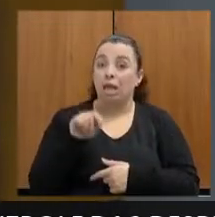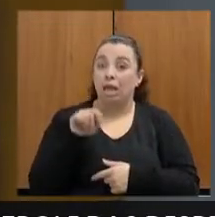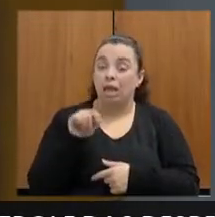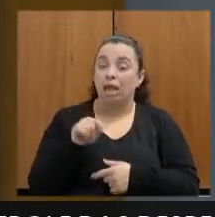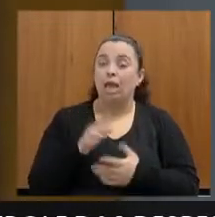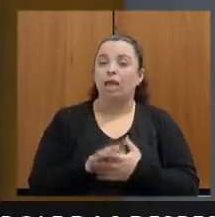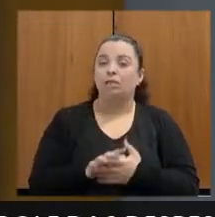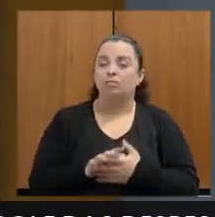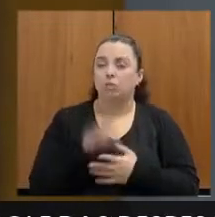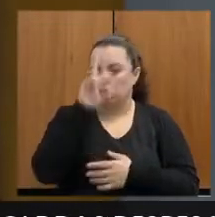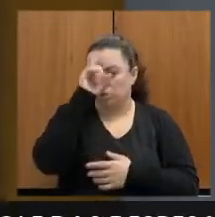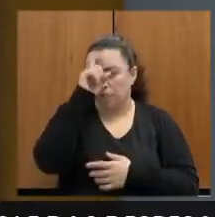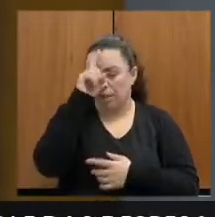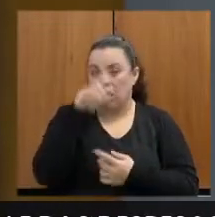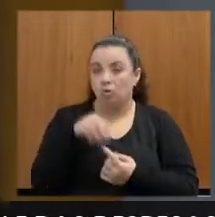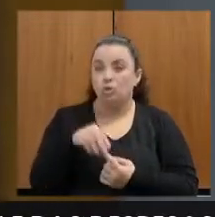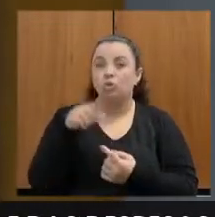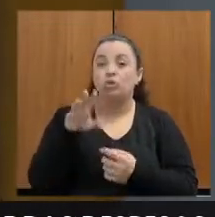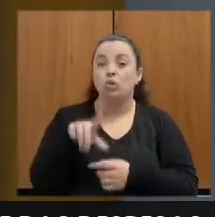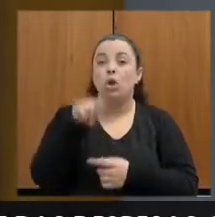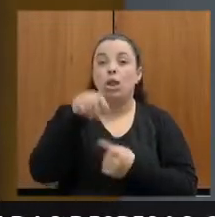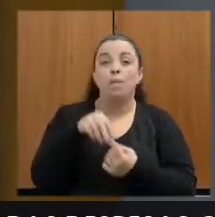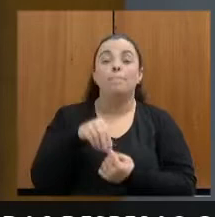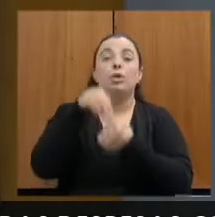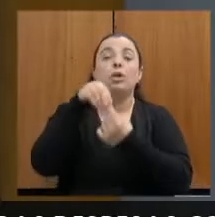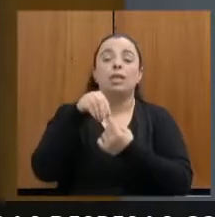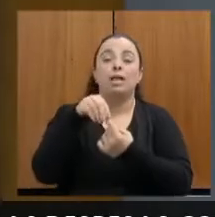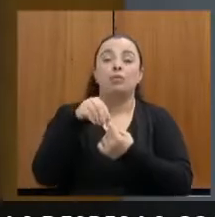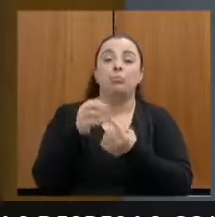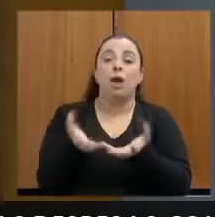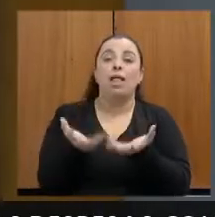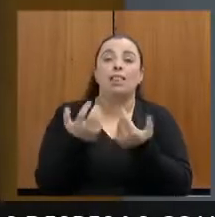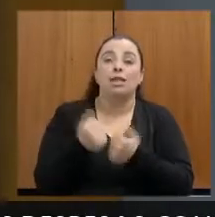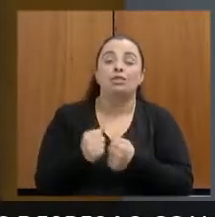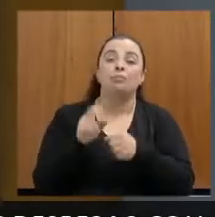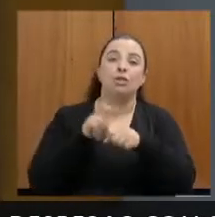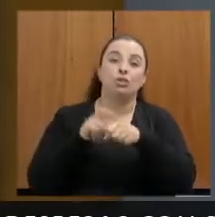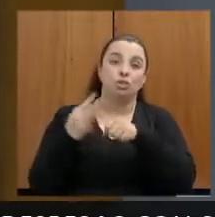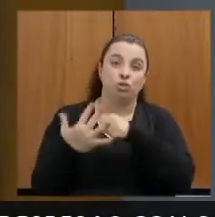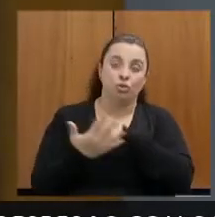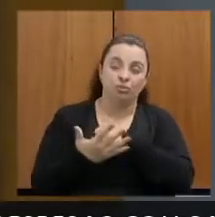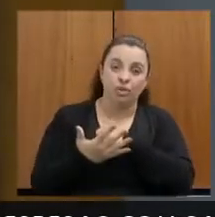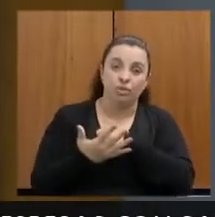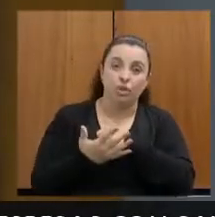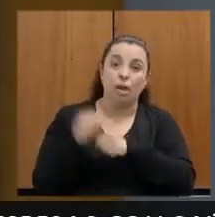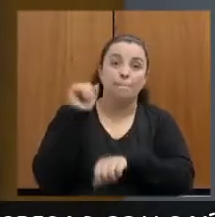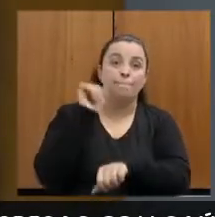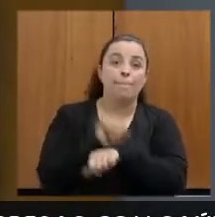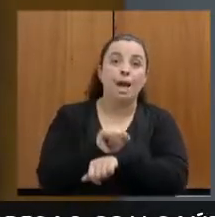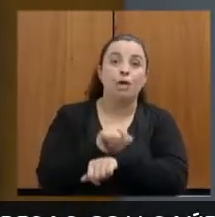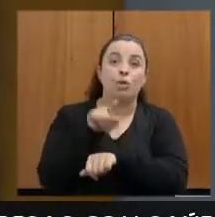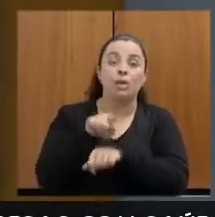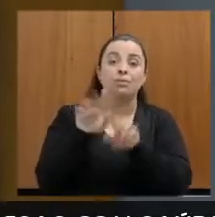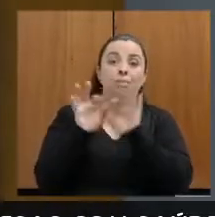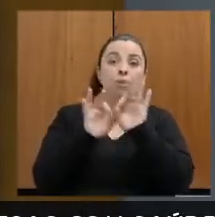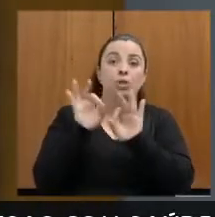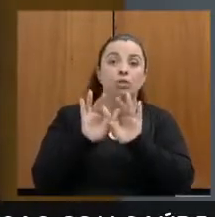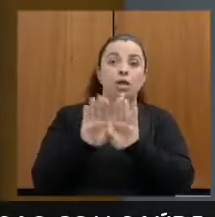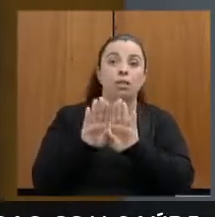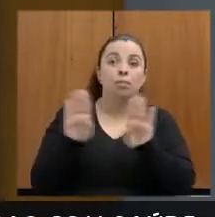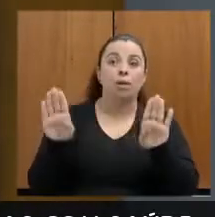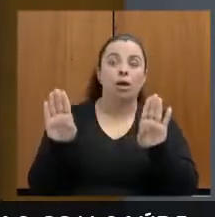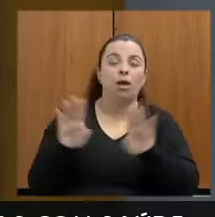prioritário Vai ter serviço não foi restabelecido são por dia cerca de 200 por mês